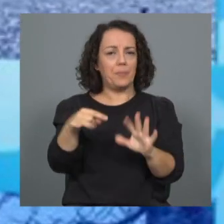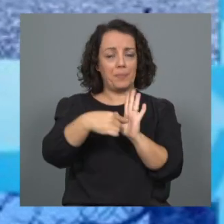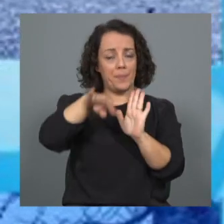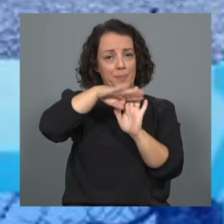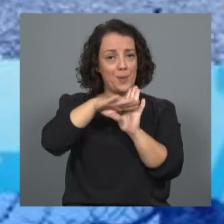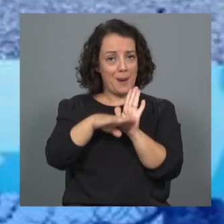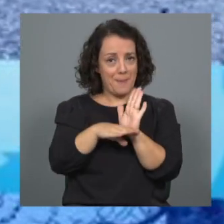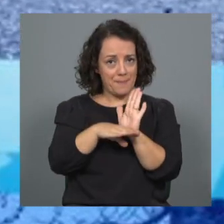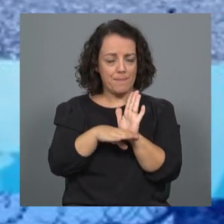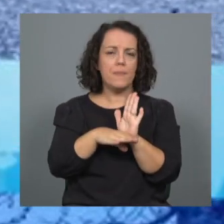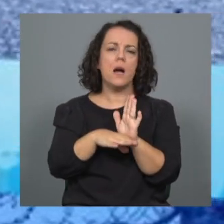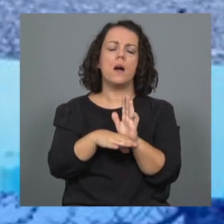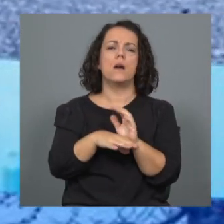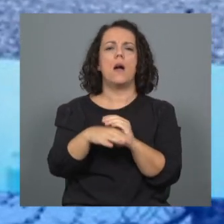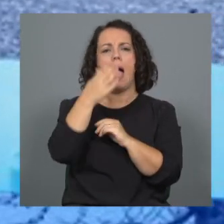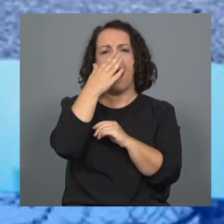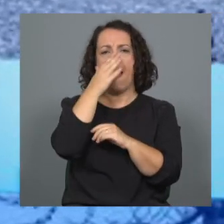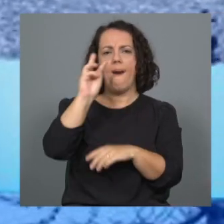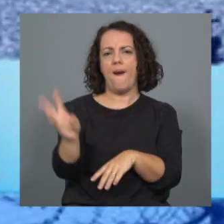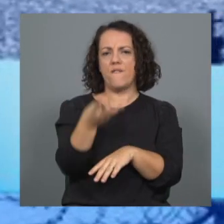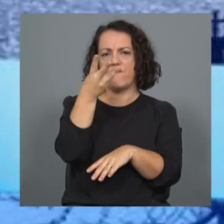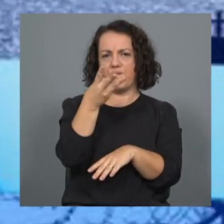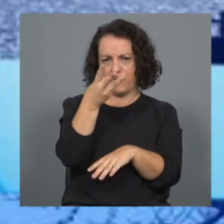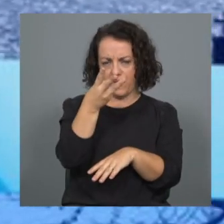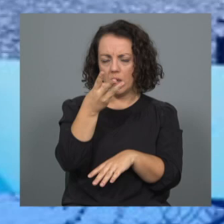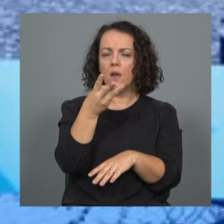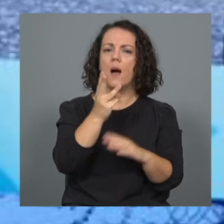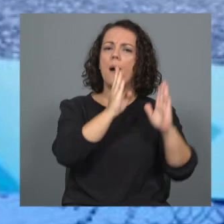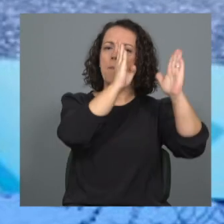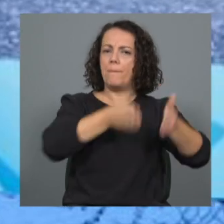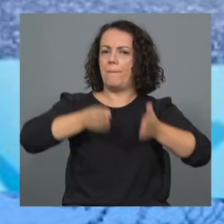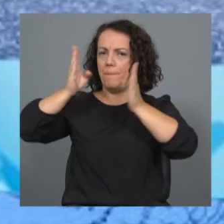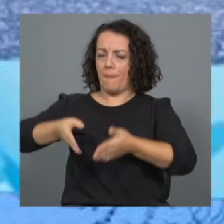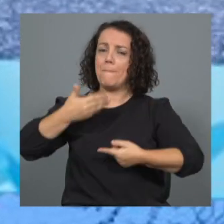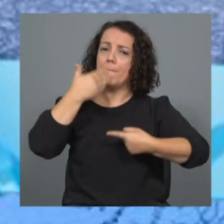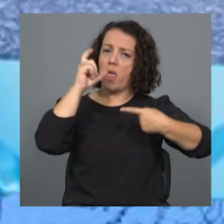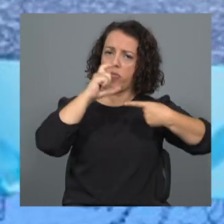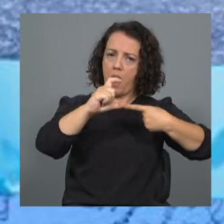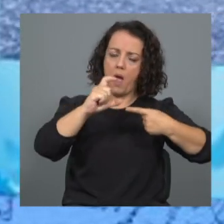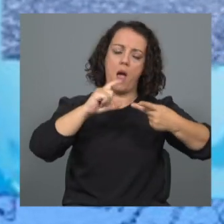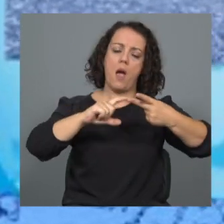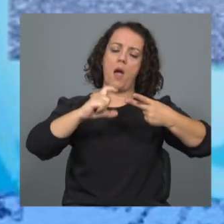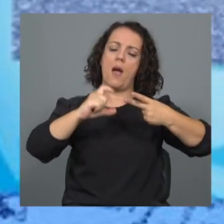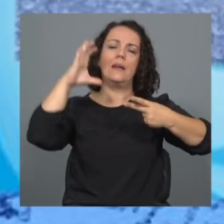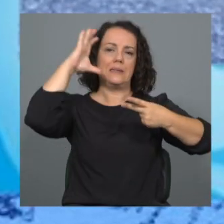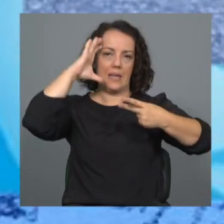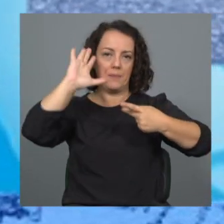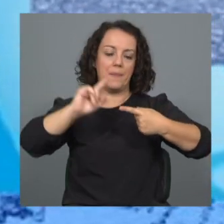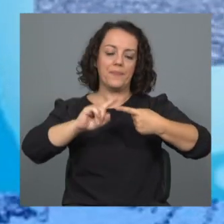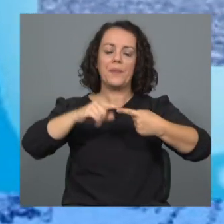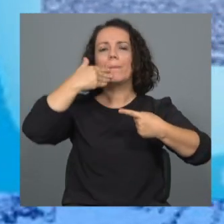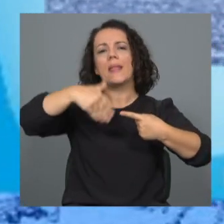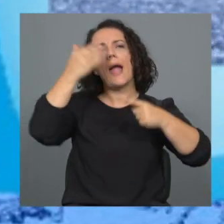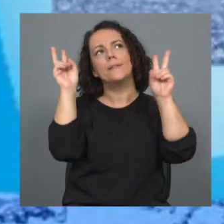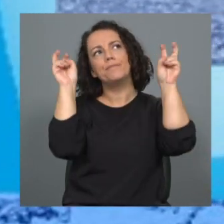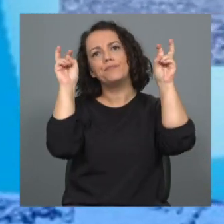tem 3 grandes partes, porque tem a parte da manhã e a parte da tarde. E na parte da manhã, digamos que é a parte mais VIP, em que